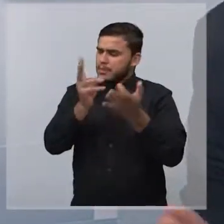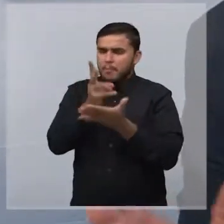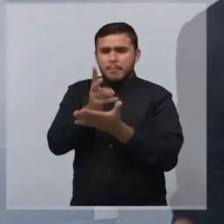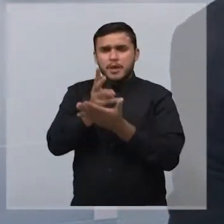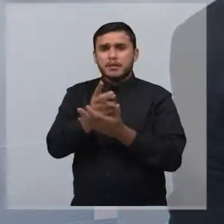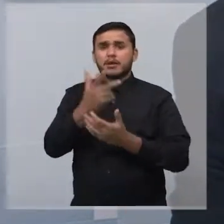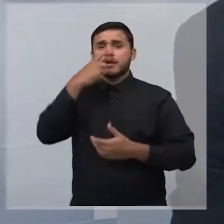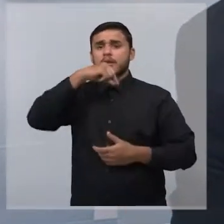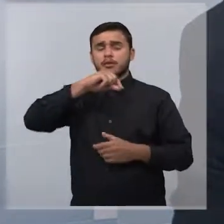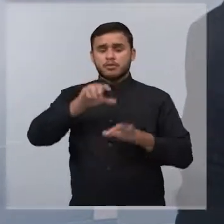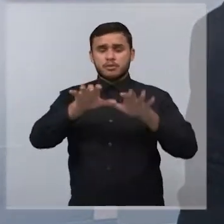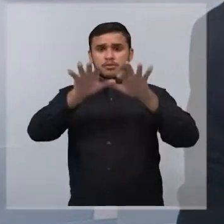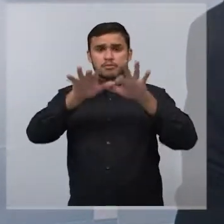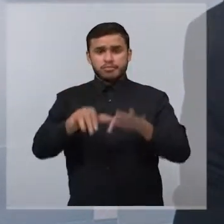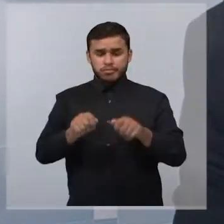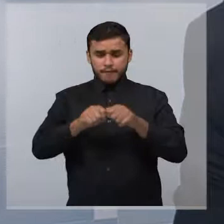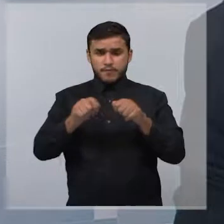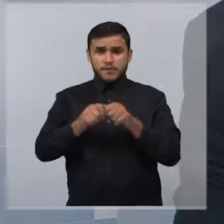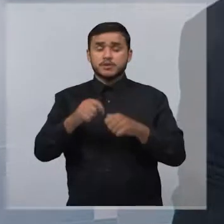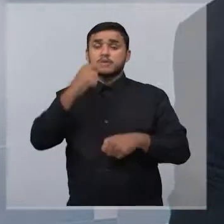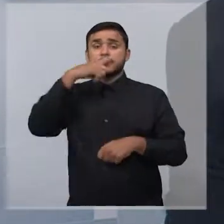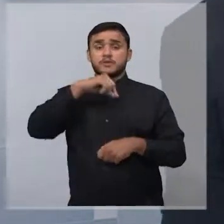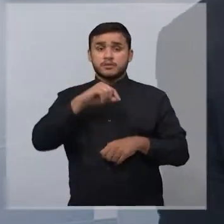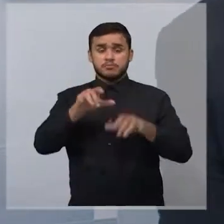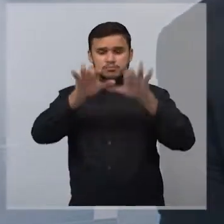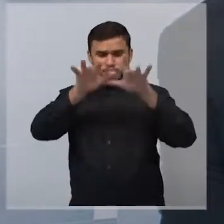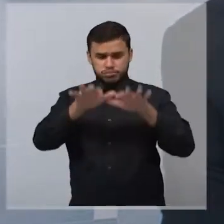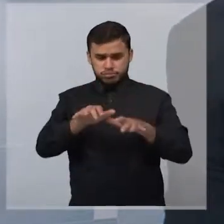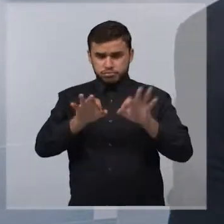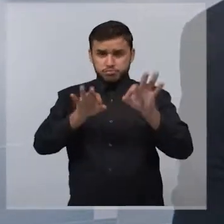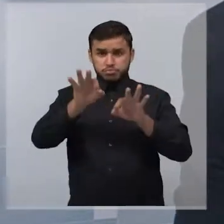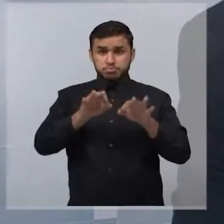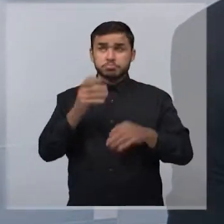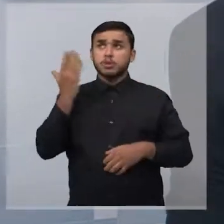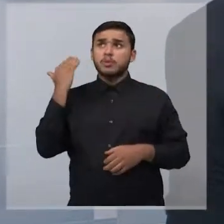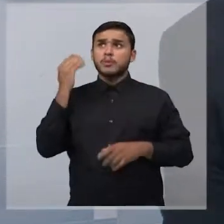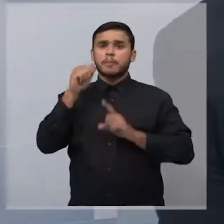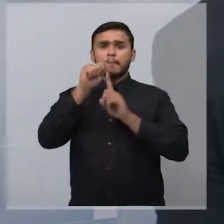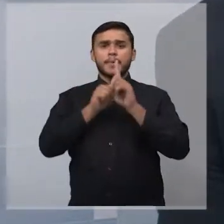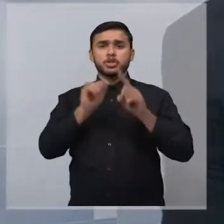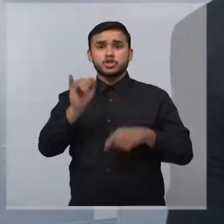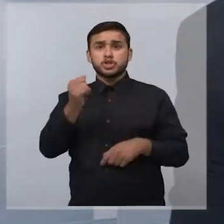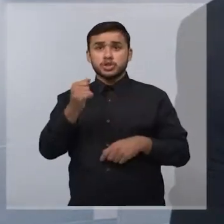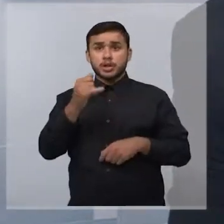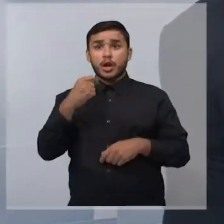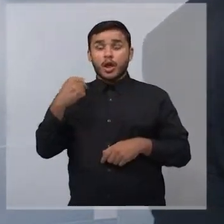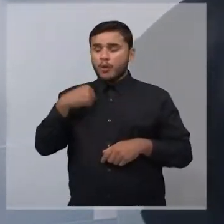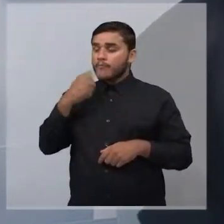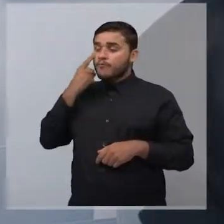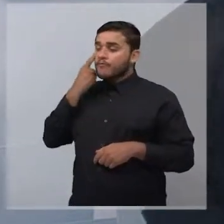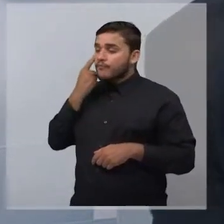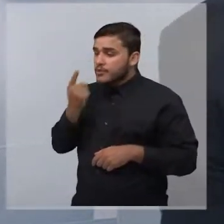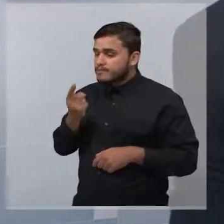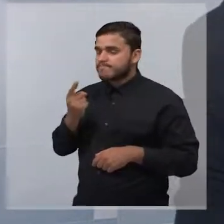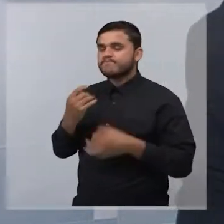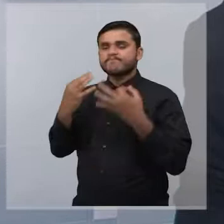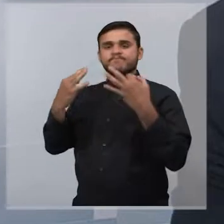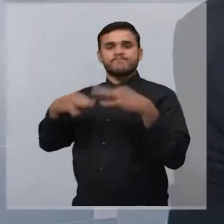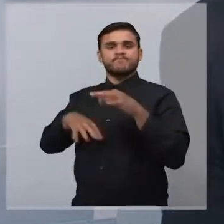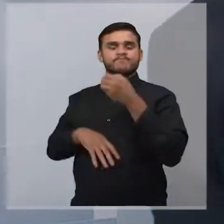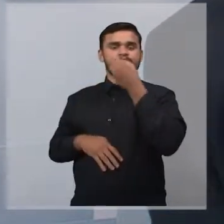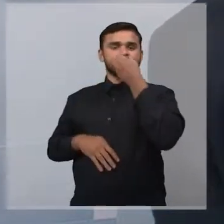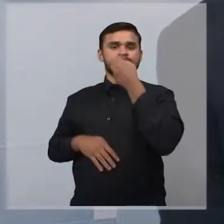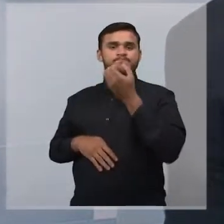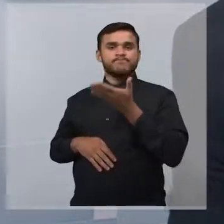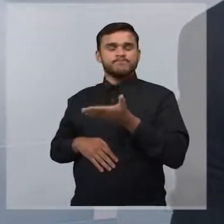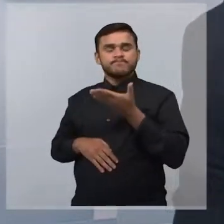a mesma relatoria. O vereador Ézio, inclusive, propôs ainda no começo de janeiro, e óbvio que quando eu vi a matéria, no